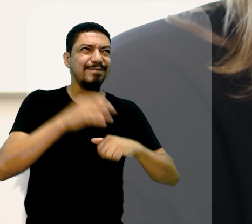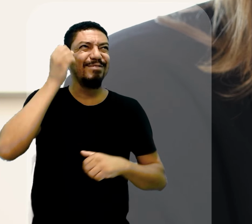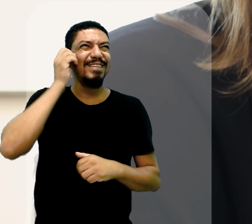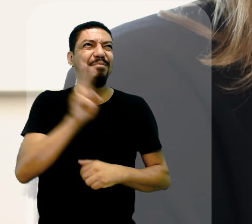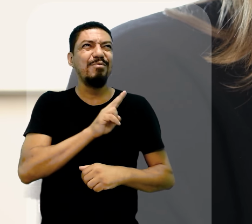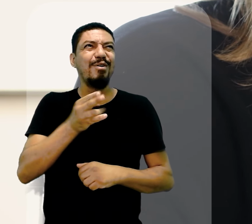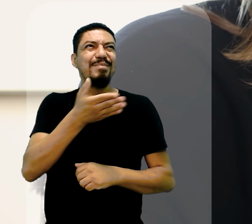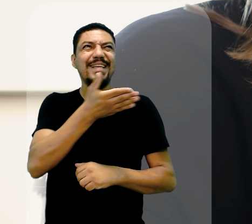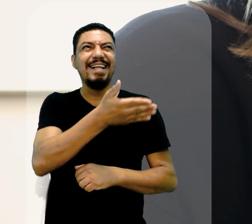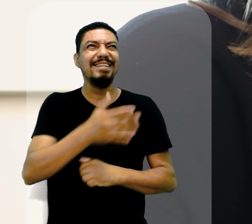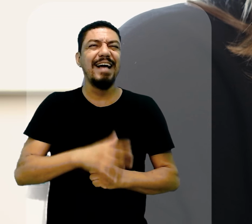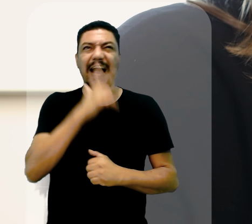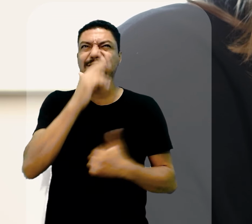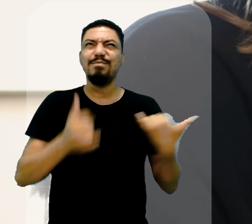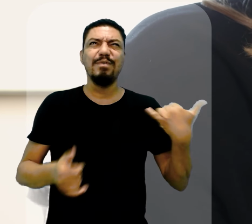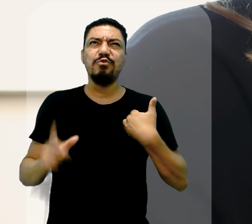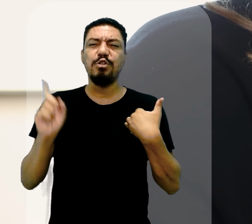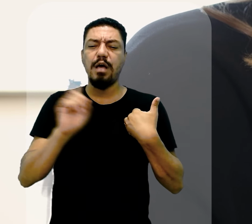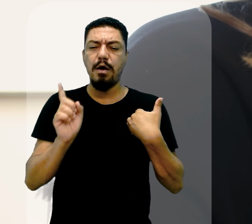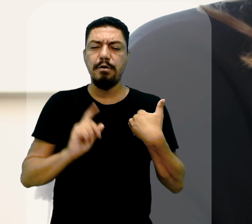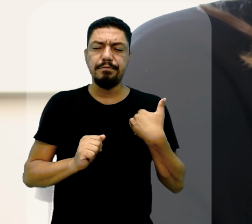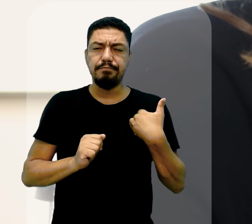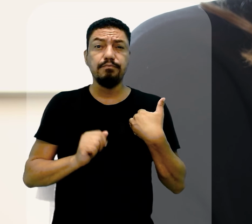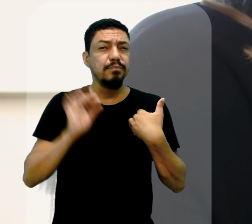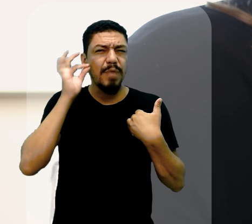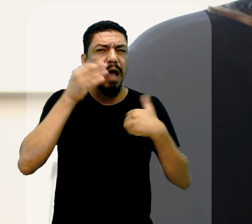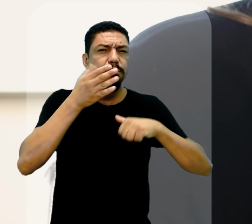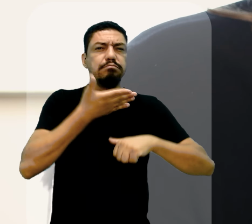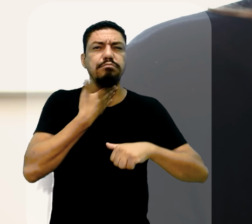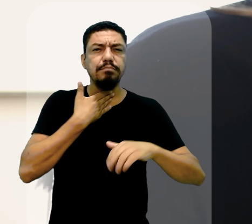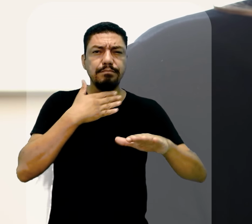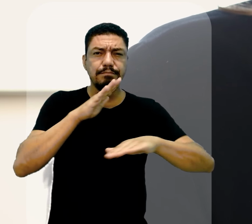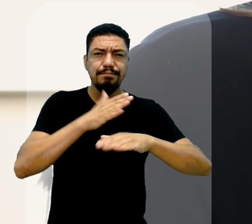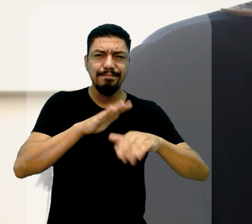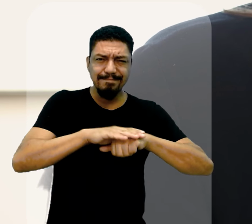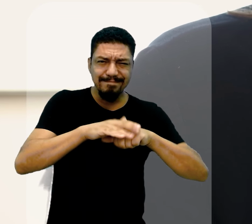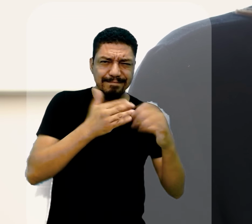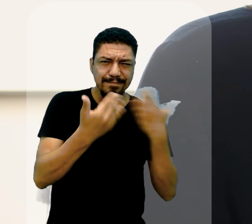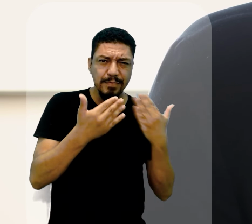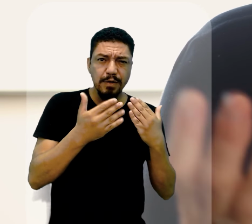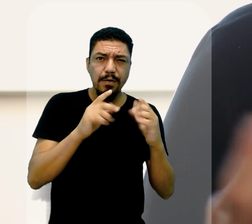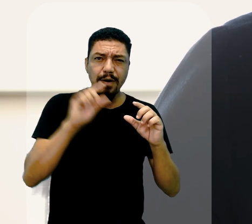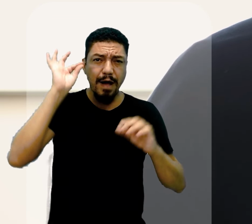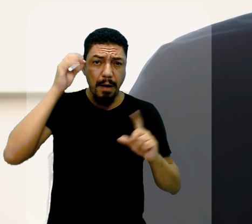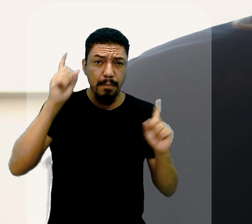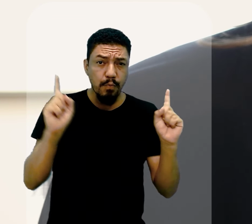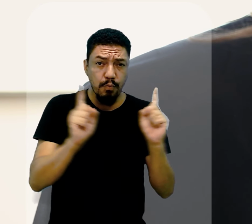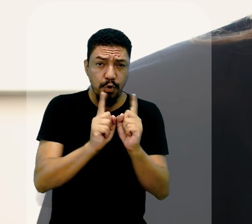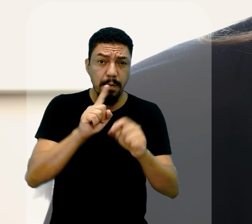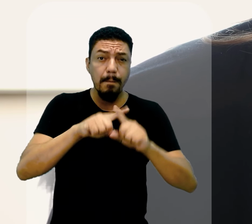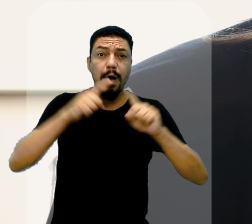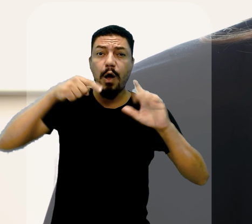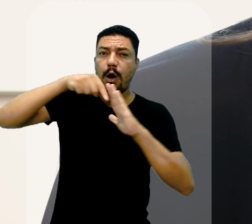falou o nome dela. Aquilo foi muito rápido, mas foi de uma profundidade assim